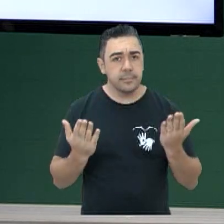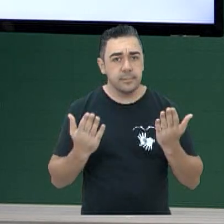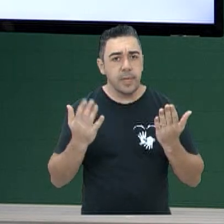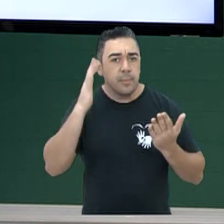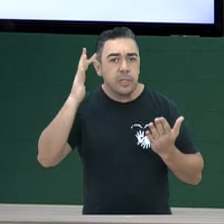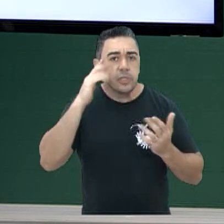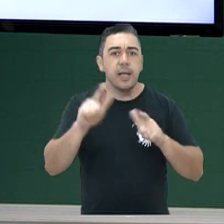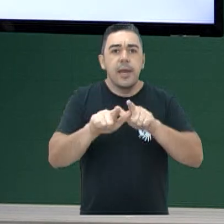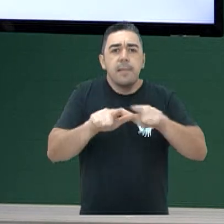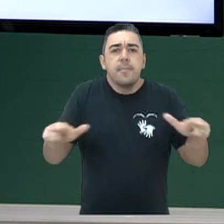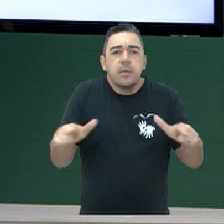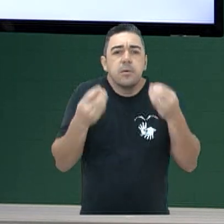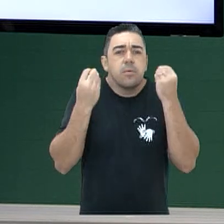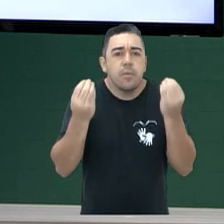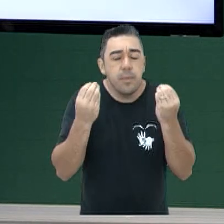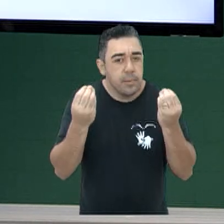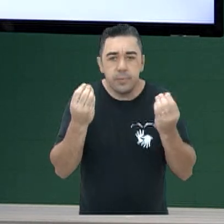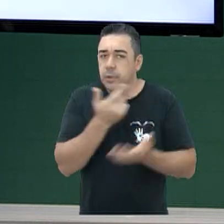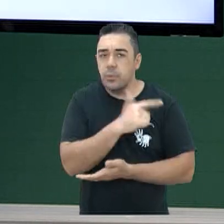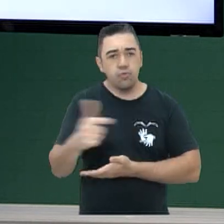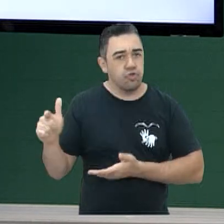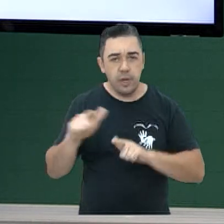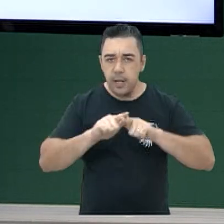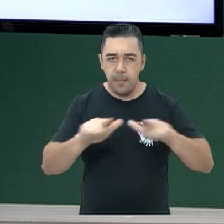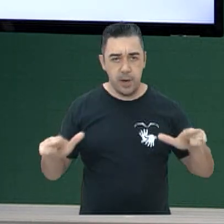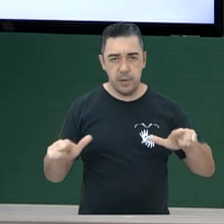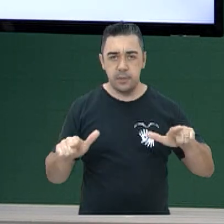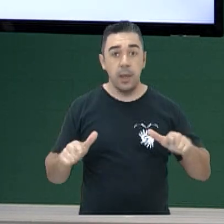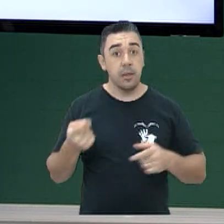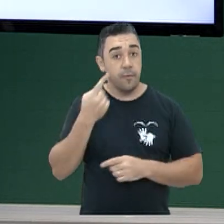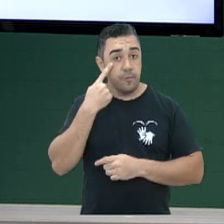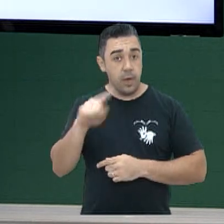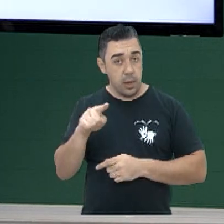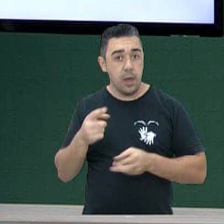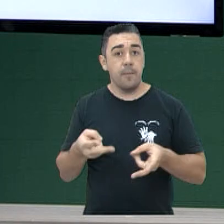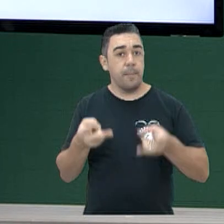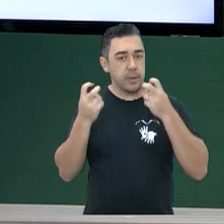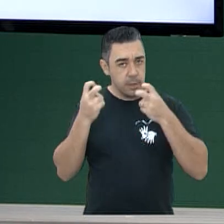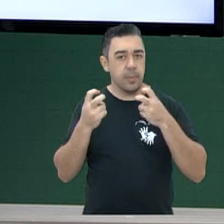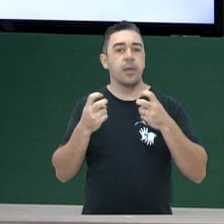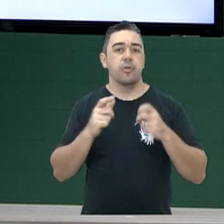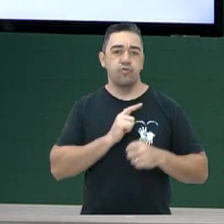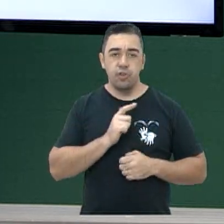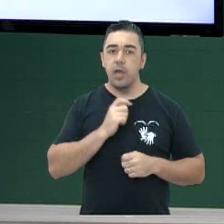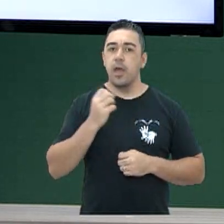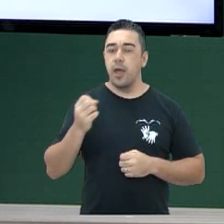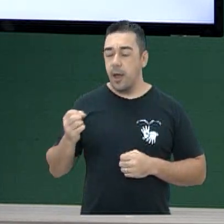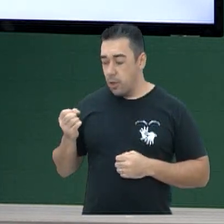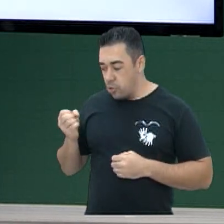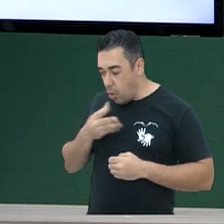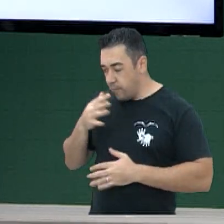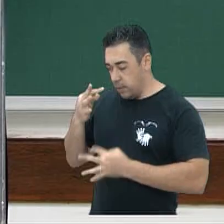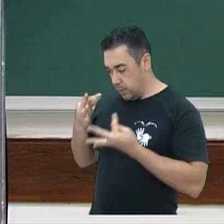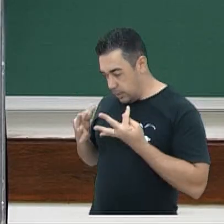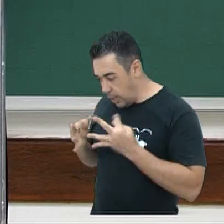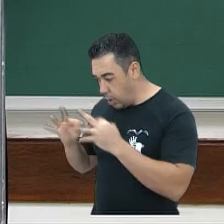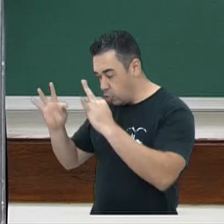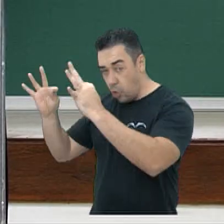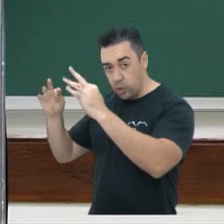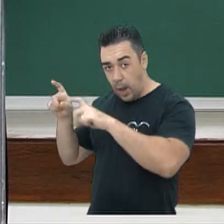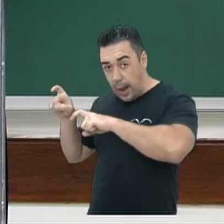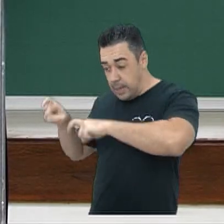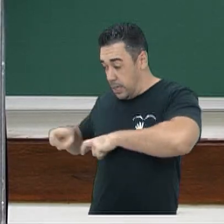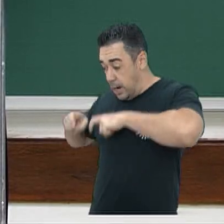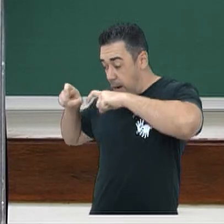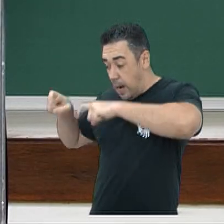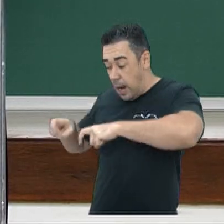Limpeza. Como é que era a limpeza no período medieval? Então a gente vai perceber aqui, mesmo com as inovações técnicas, né? Mesmo